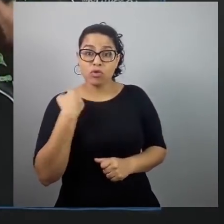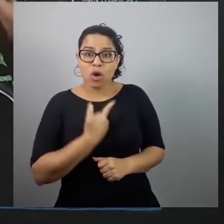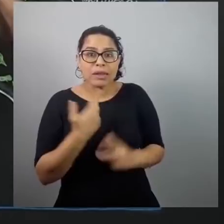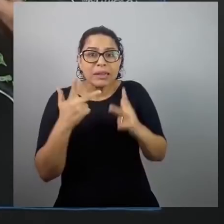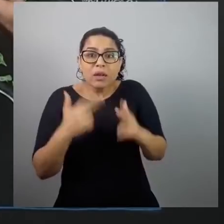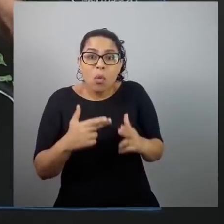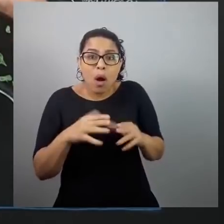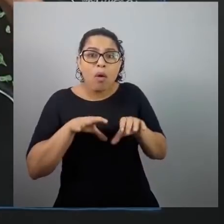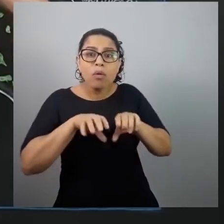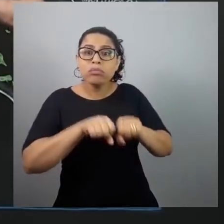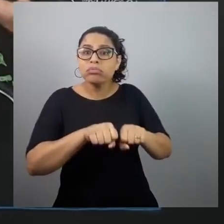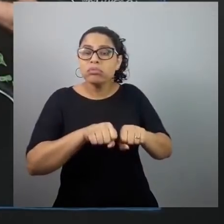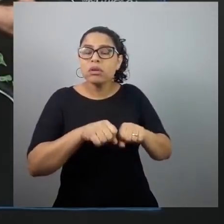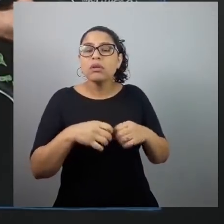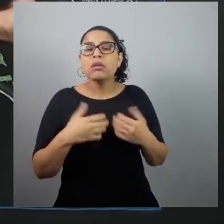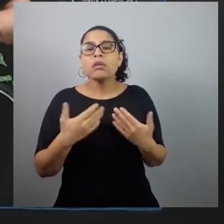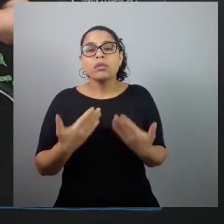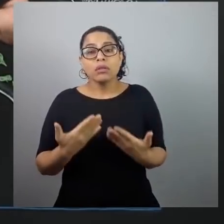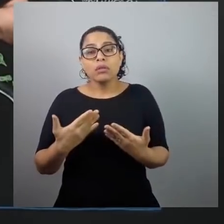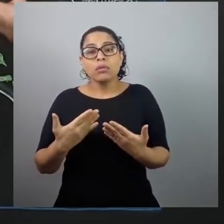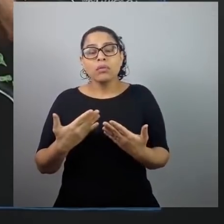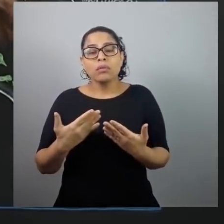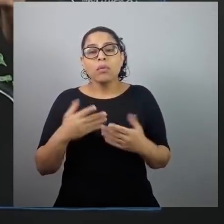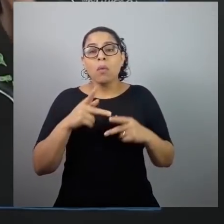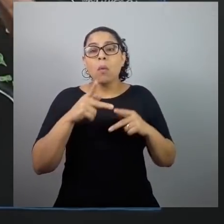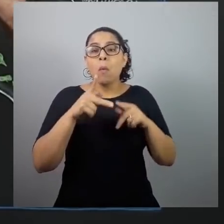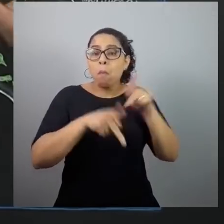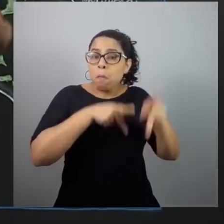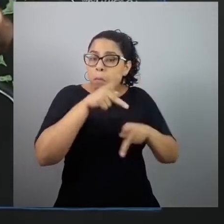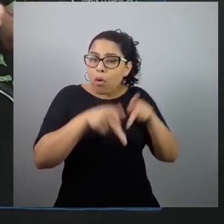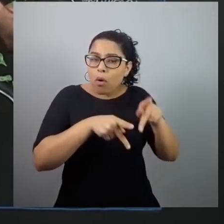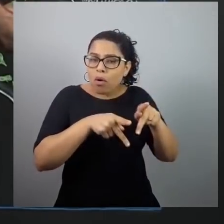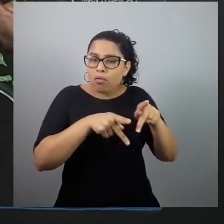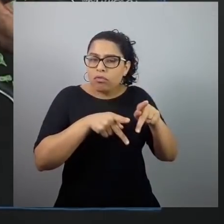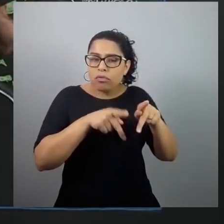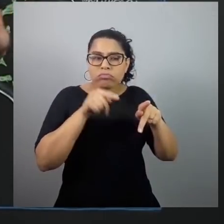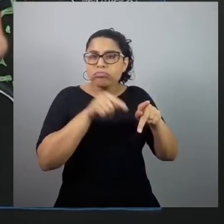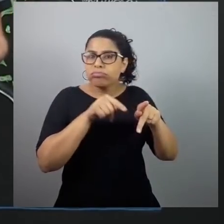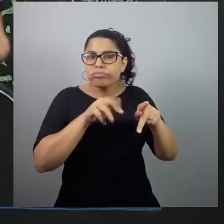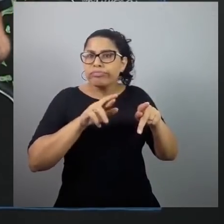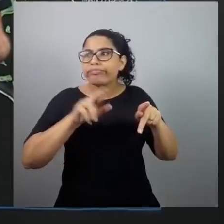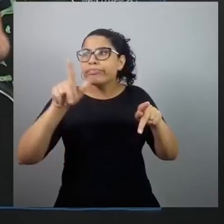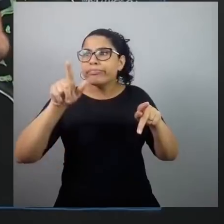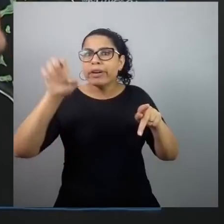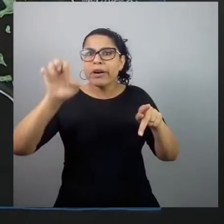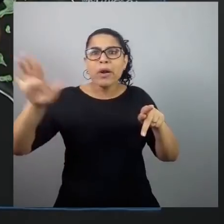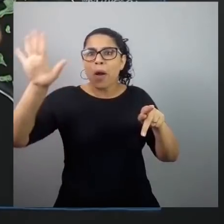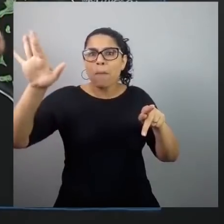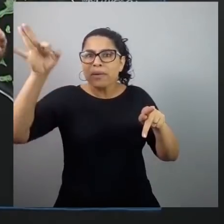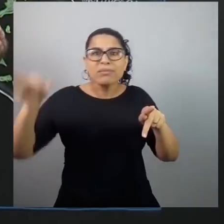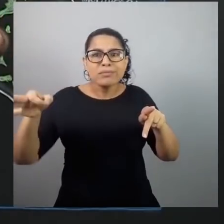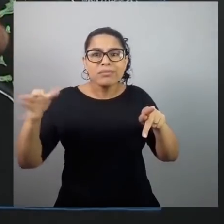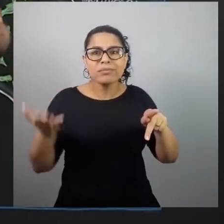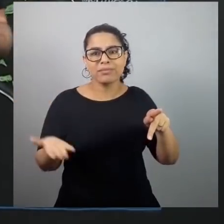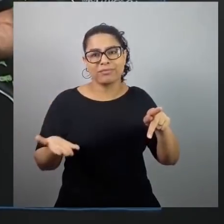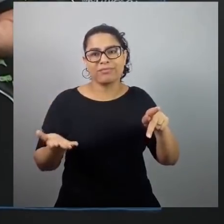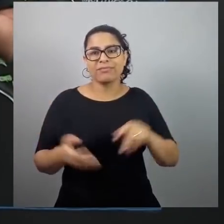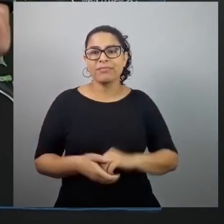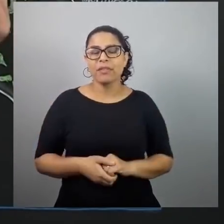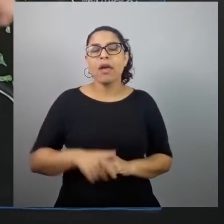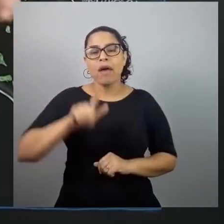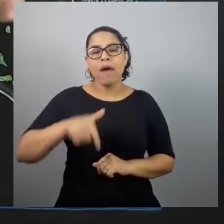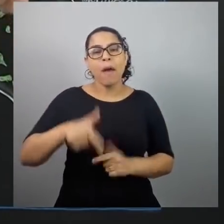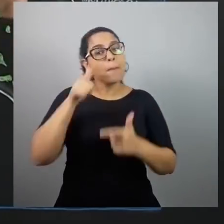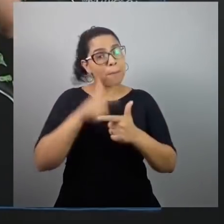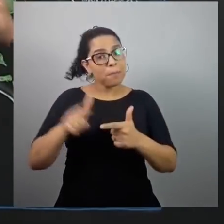gente está dizendo que a civilização capitalista, europeia, é a correta, né? E isso é muito problemático.